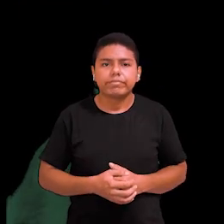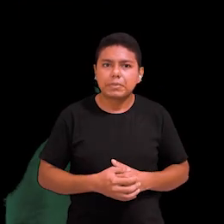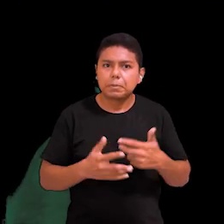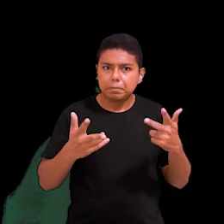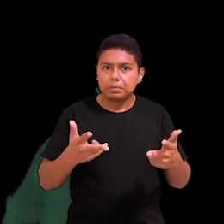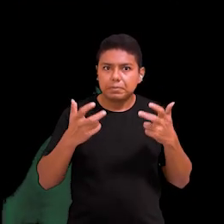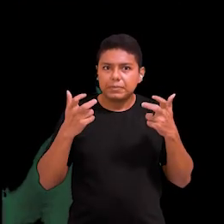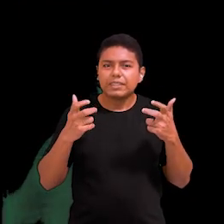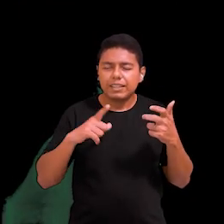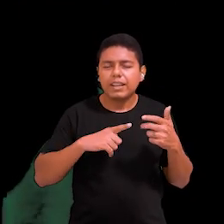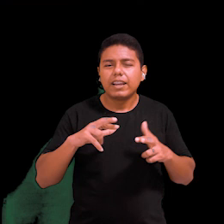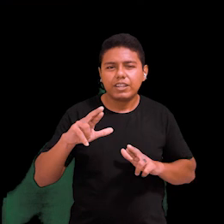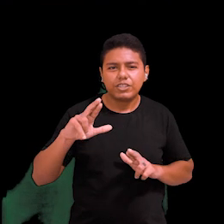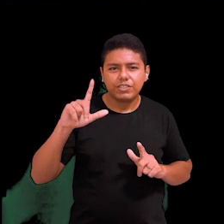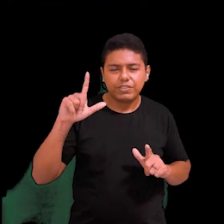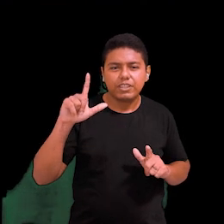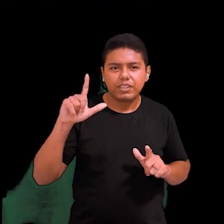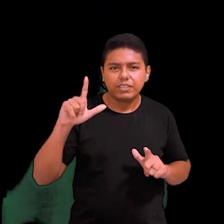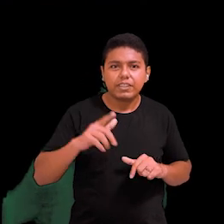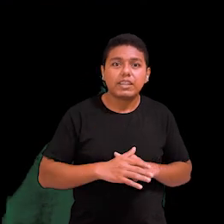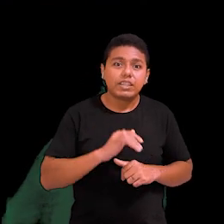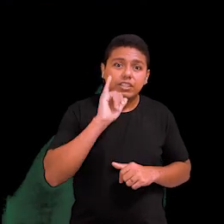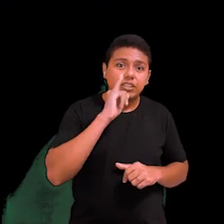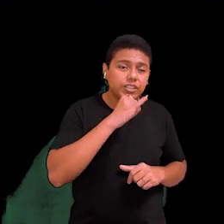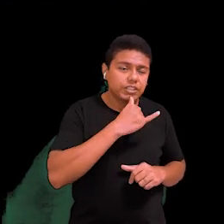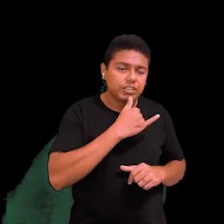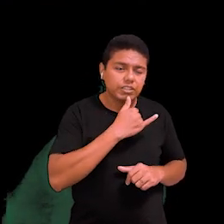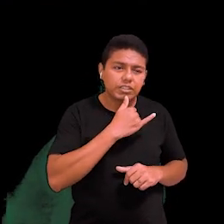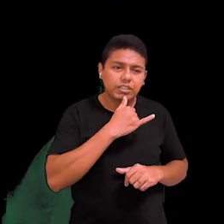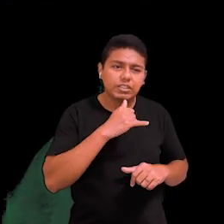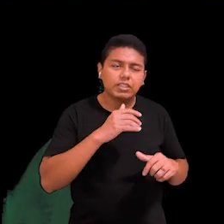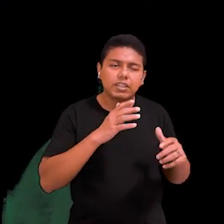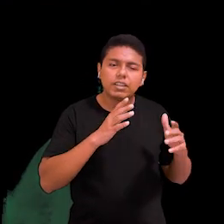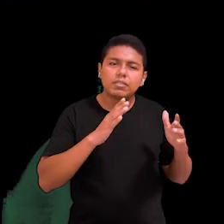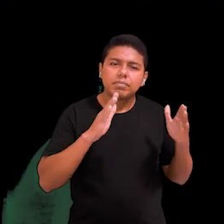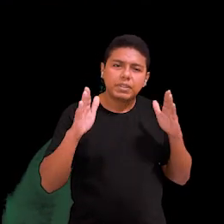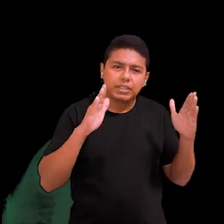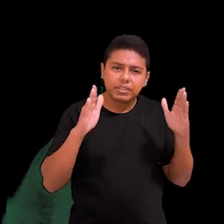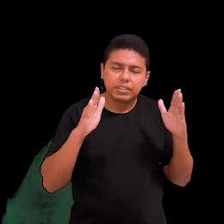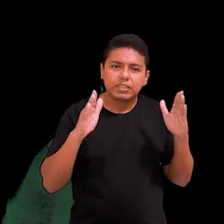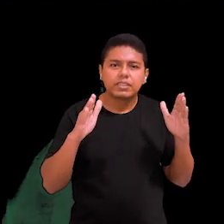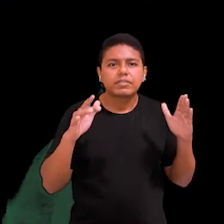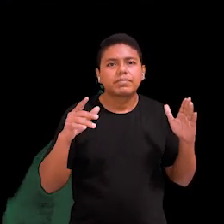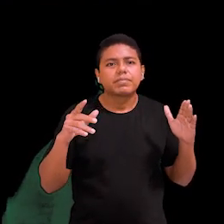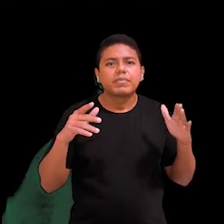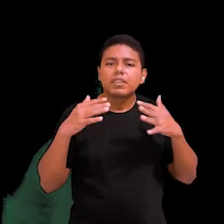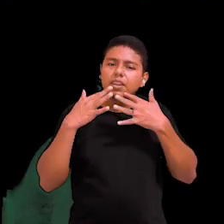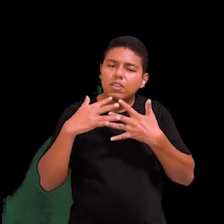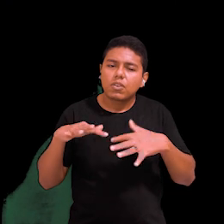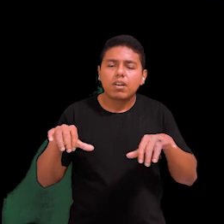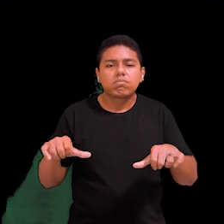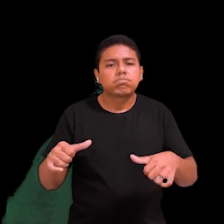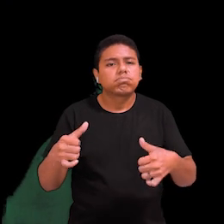oportuno. Então, aqui a gente já percebe a principal diferença é que o baby blues ou tristeza puerperal,